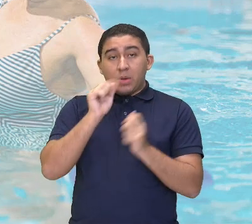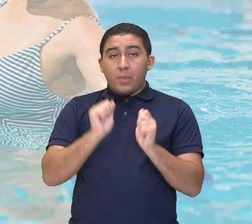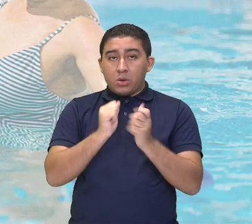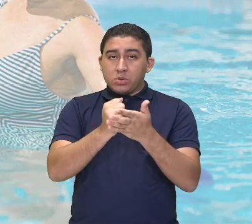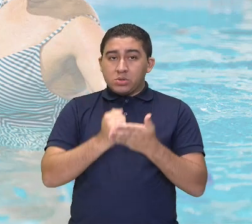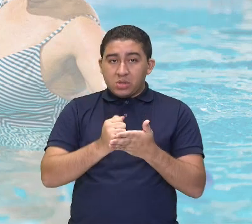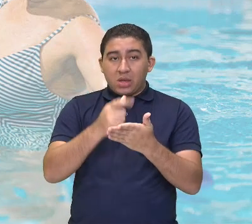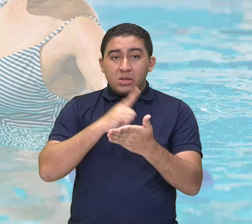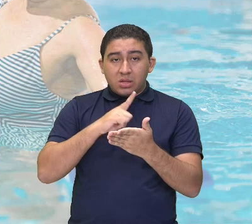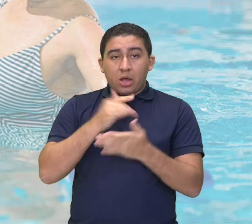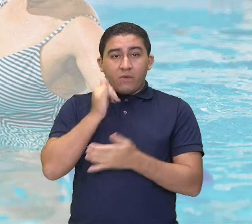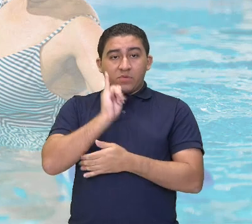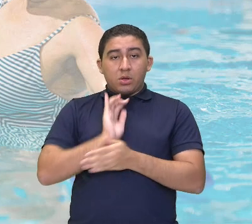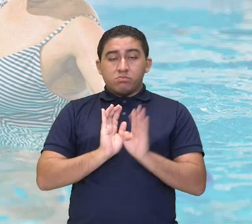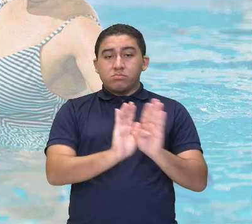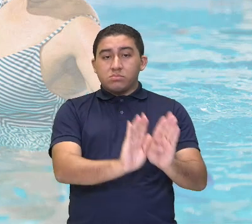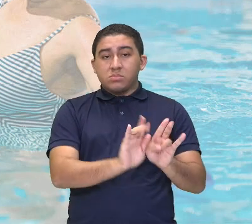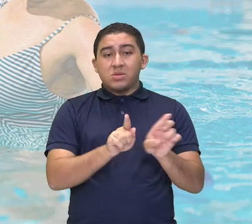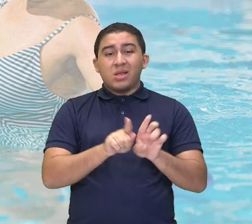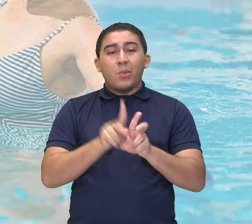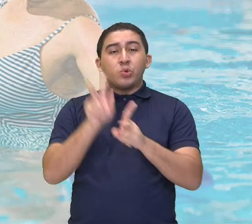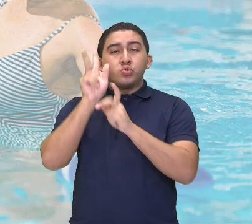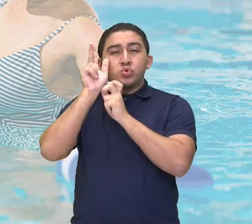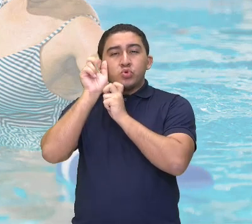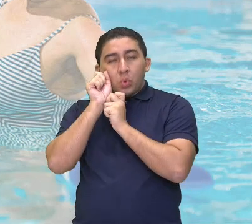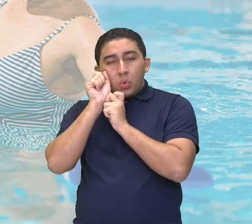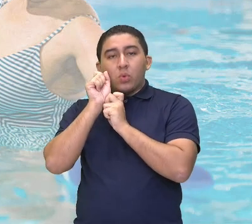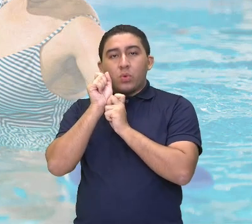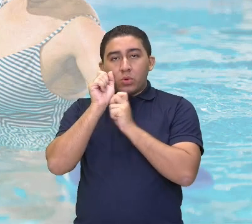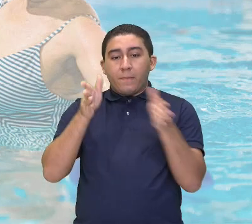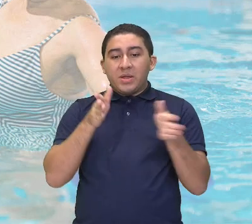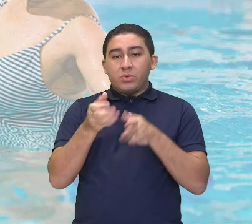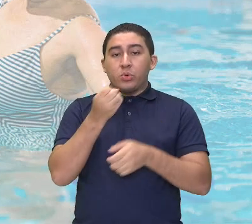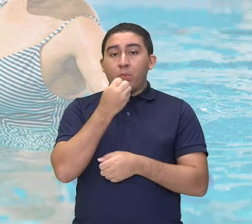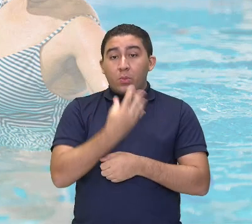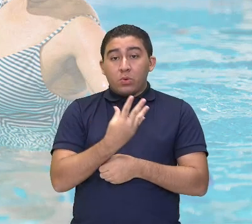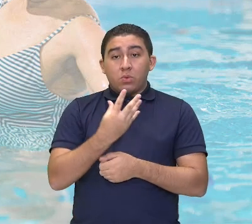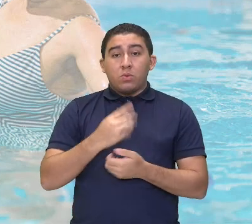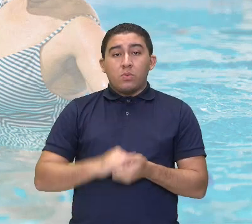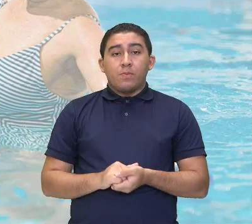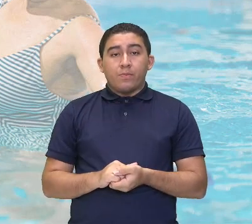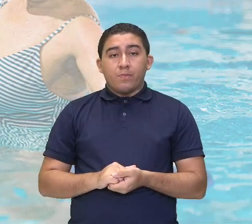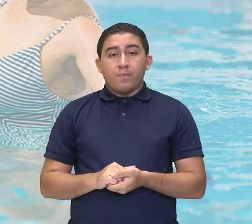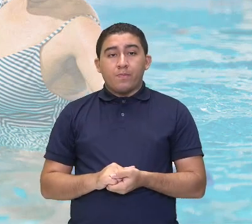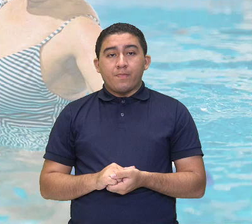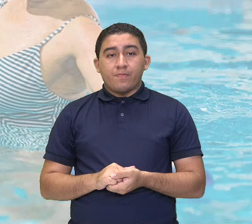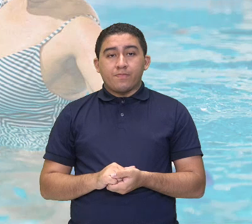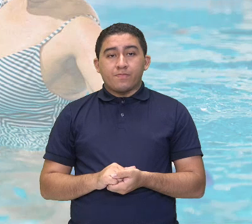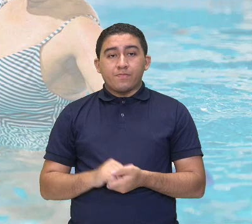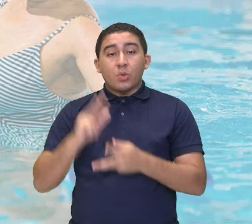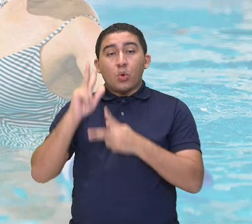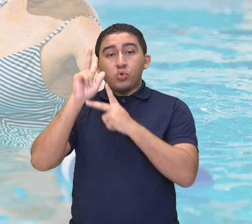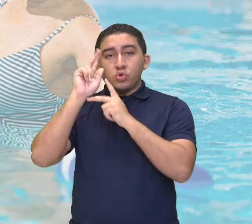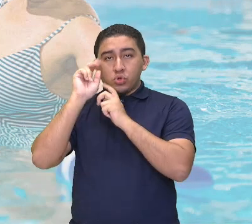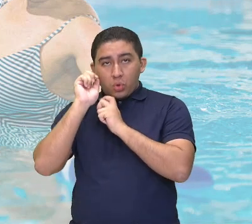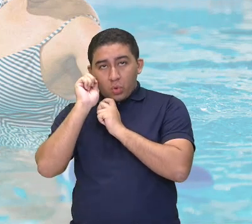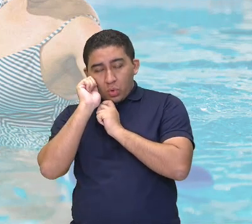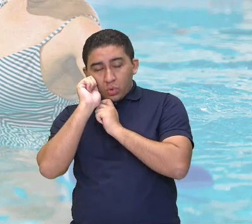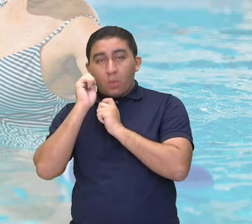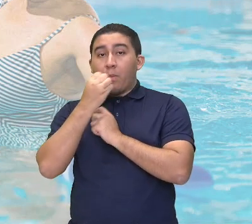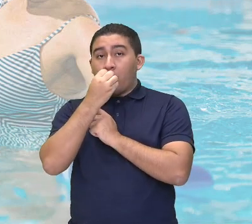ponto importante é o sono de qualidade. Olha só, na outra imagem, o sono de qualidade